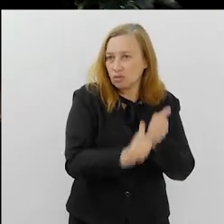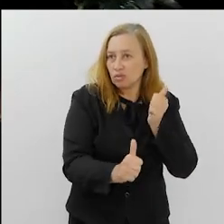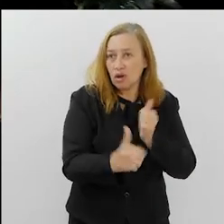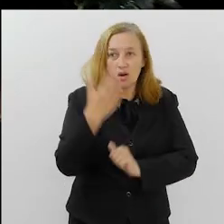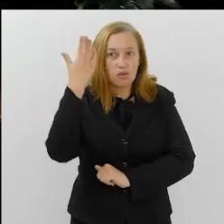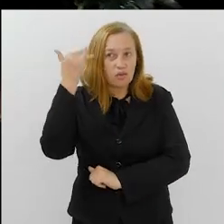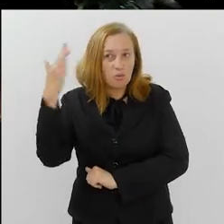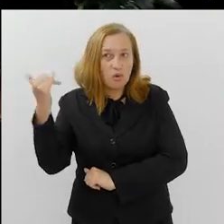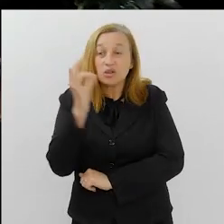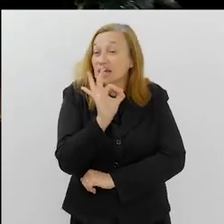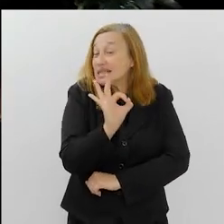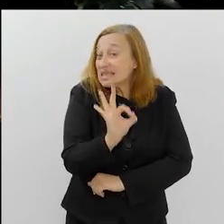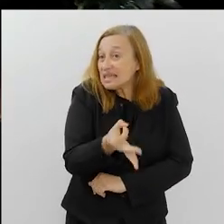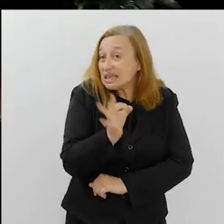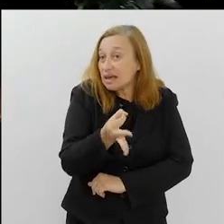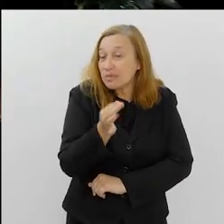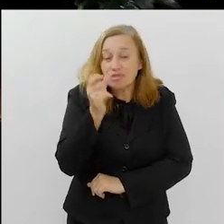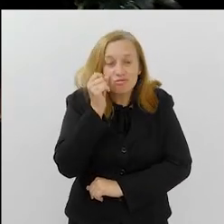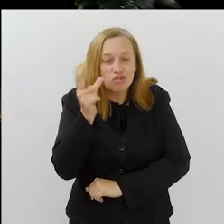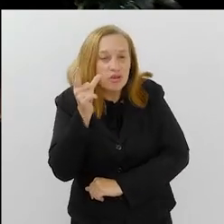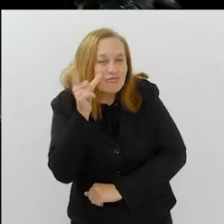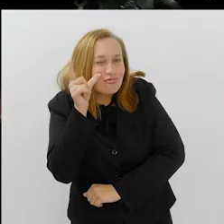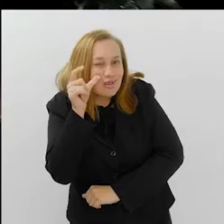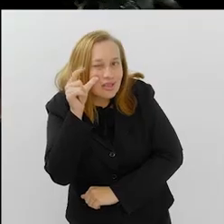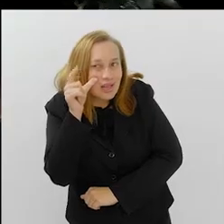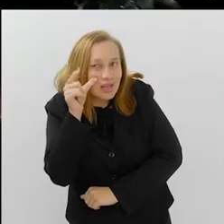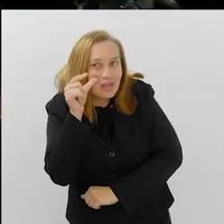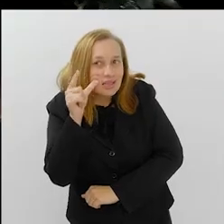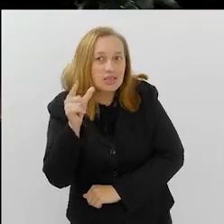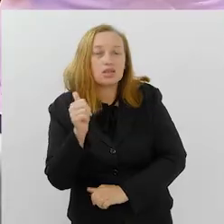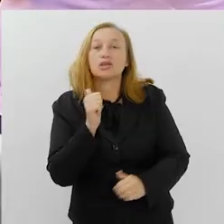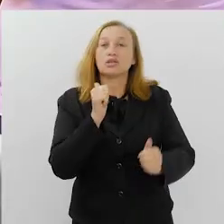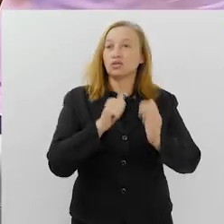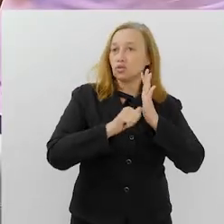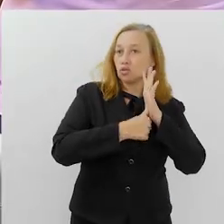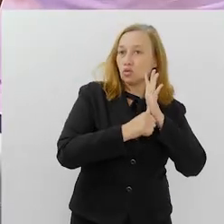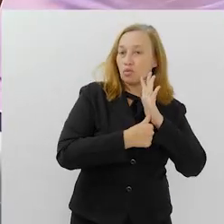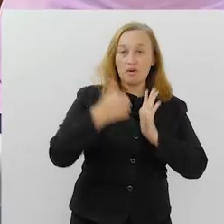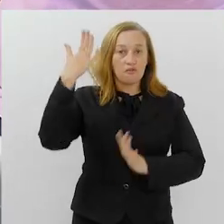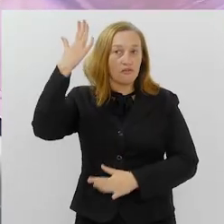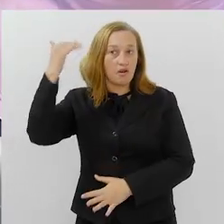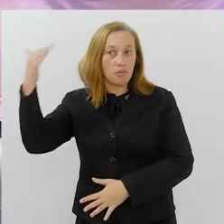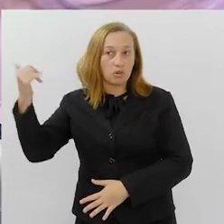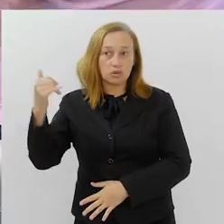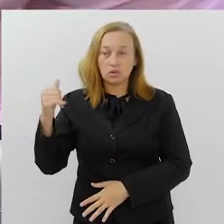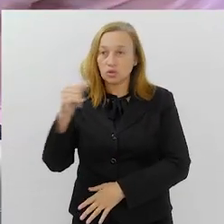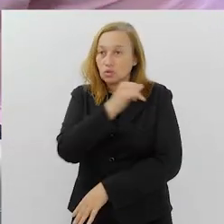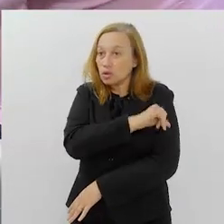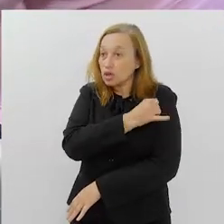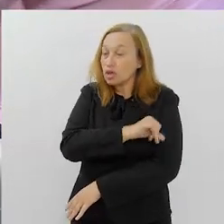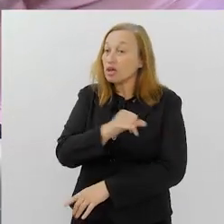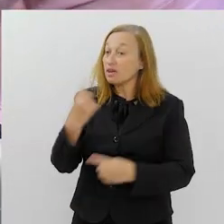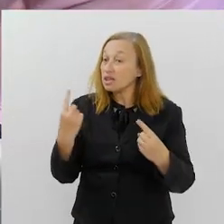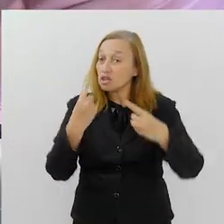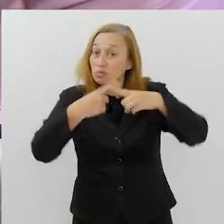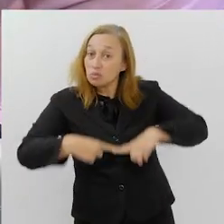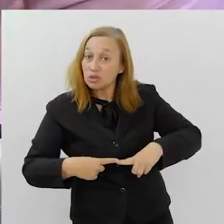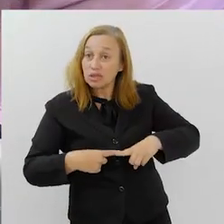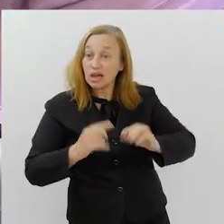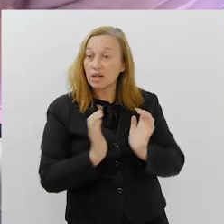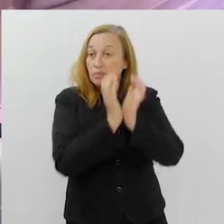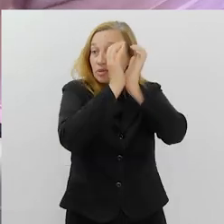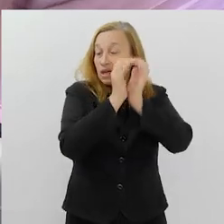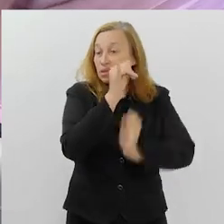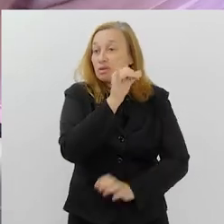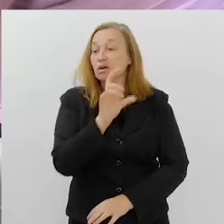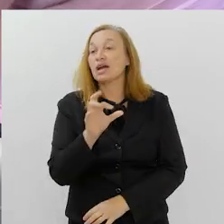como no Olaria, certamente despertam o interesse dos grandes clubes e que vão disputar o Campeonato Carioca, que